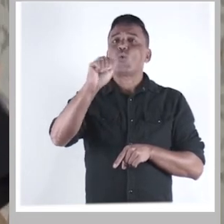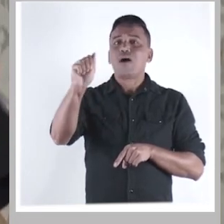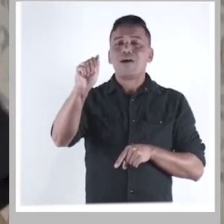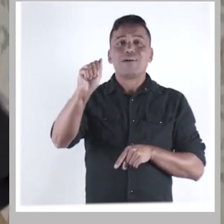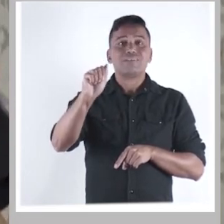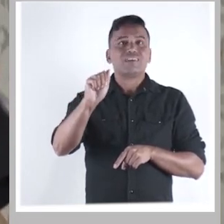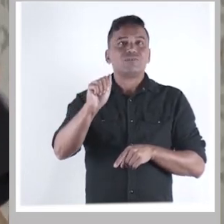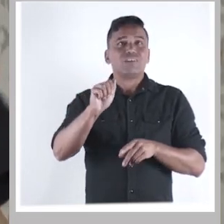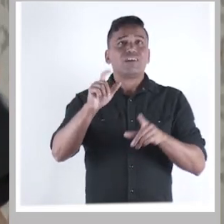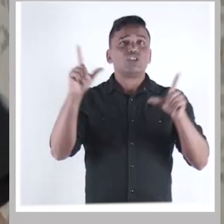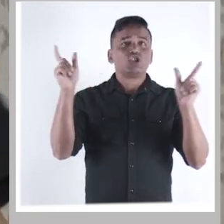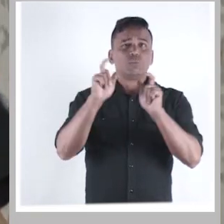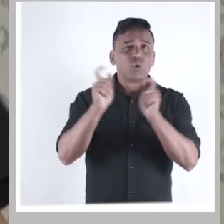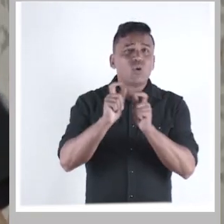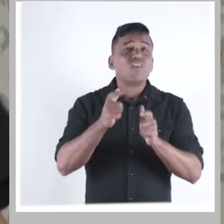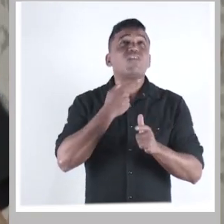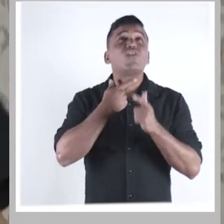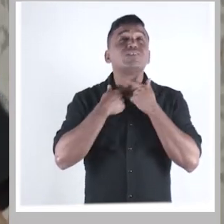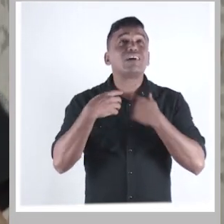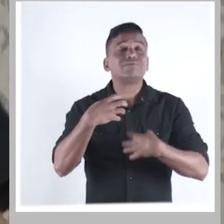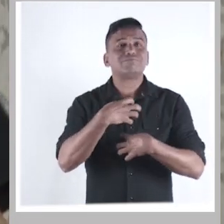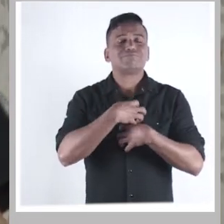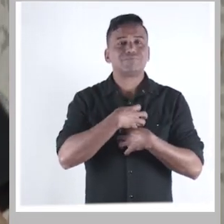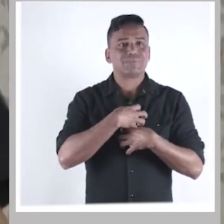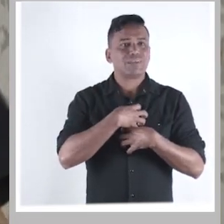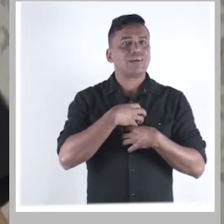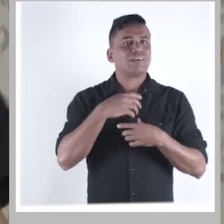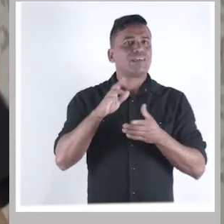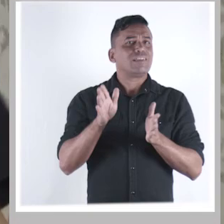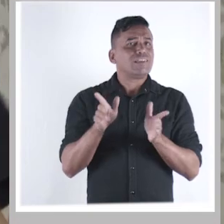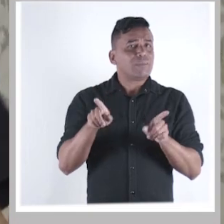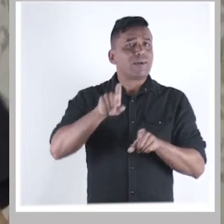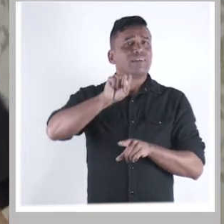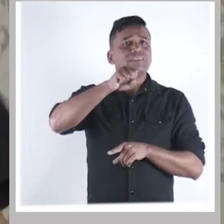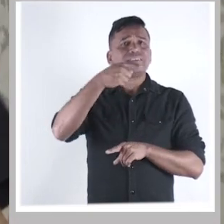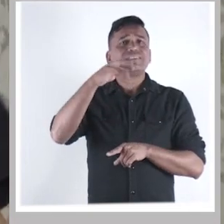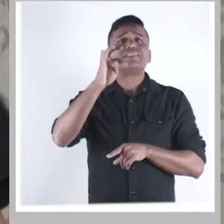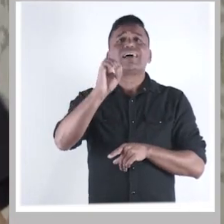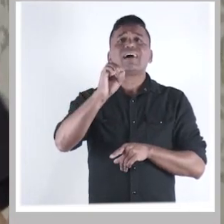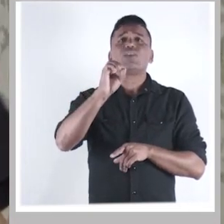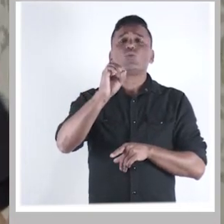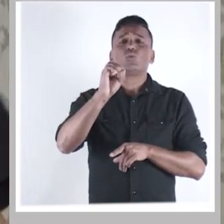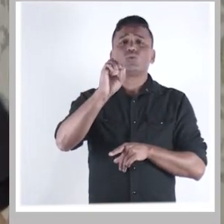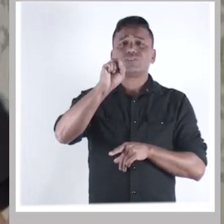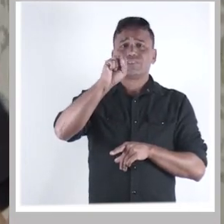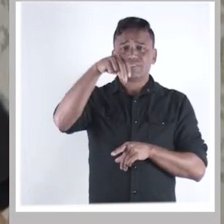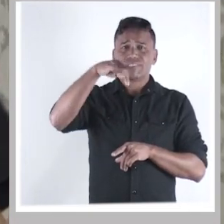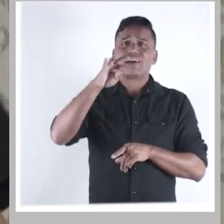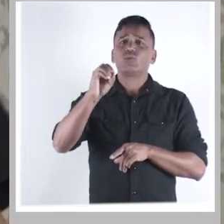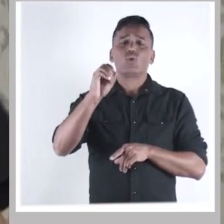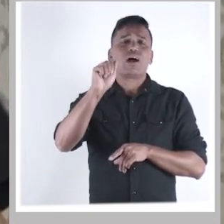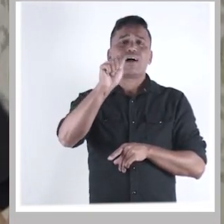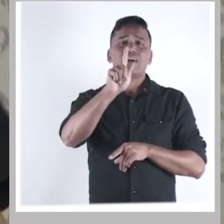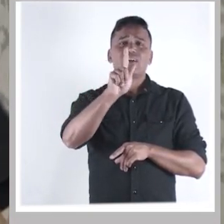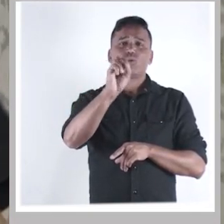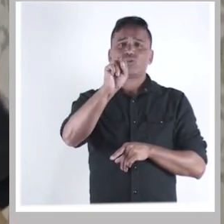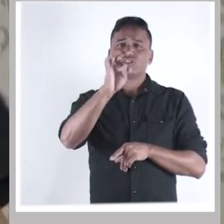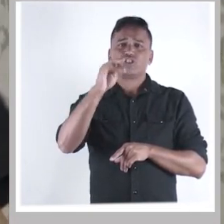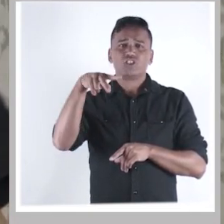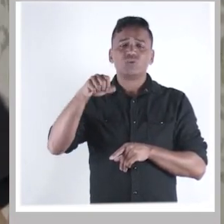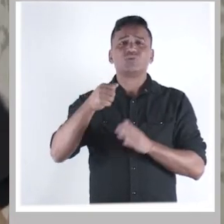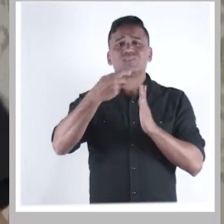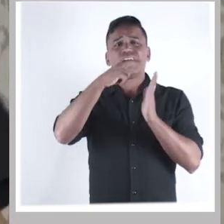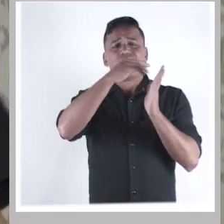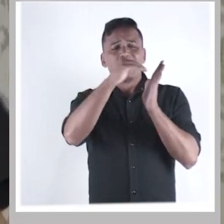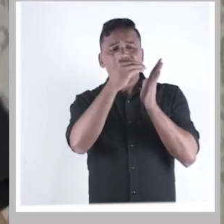confessamos o que sentimos, diminuímos a febre de sentir. Santo Agostinho também escreveu suas confissões no livro que há anos